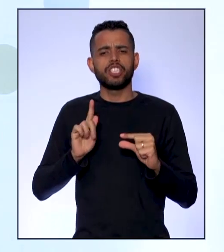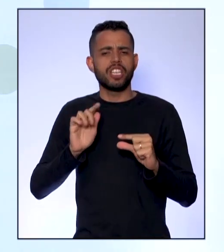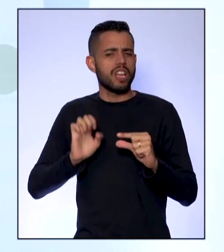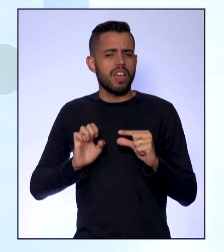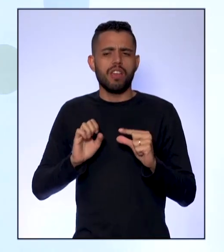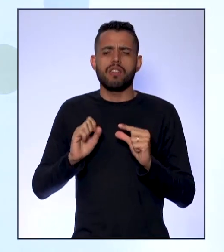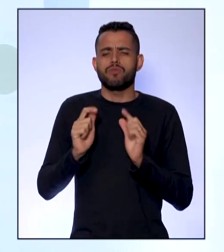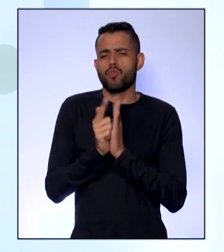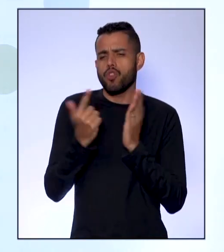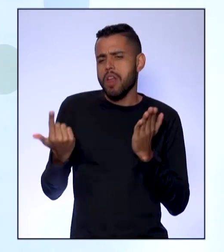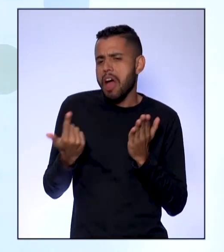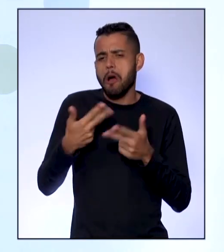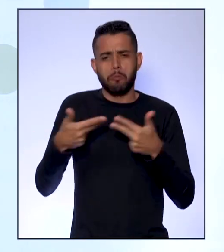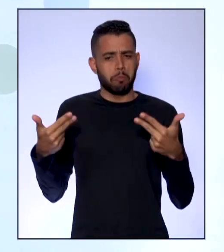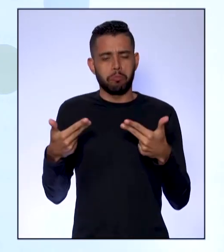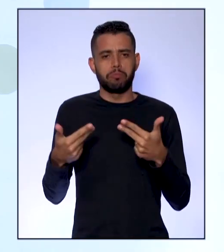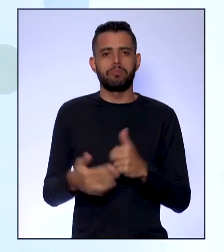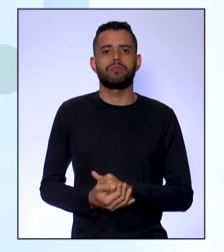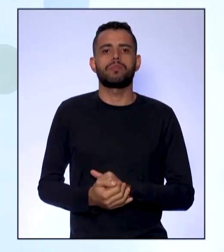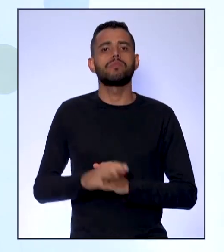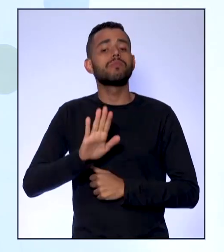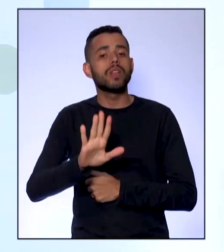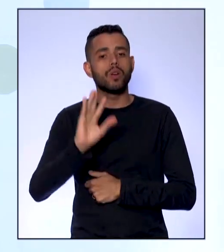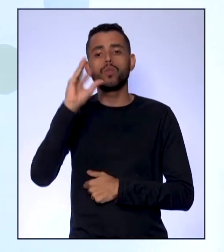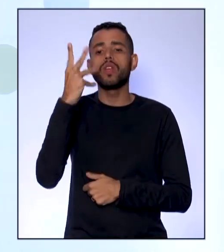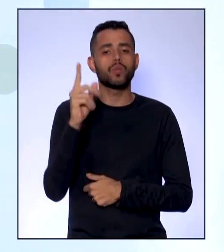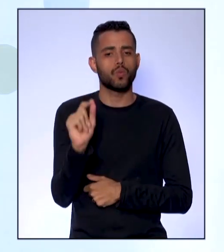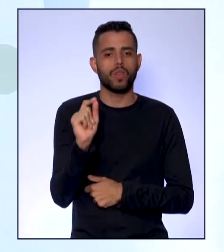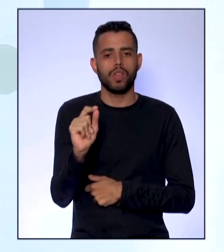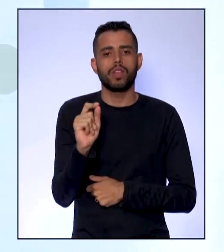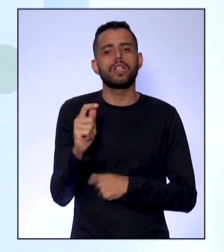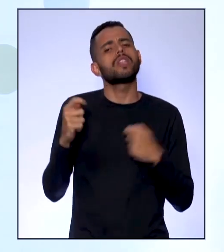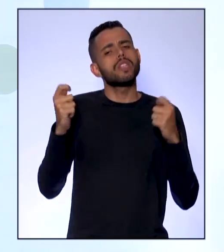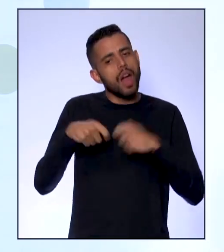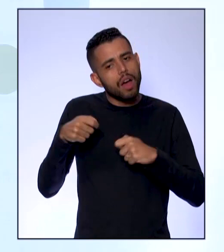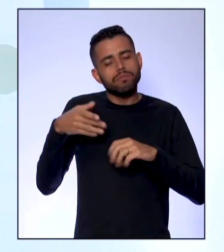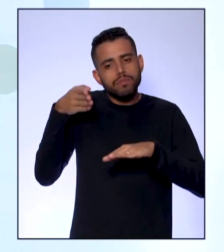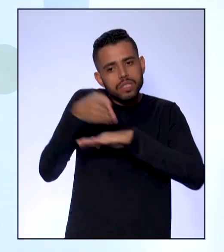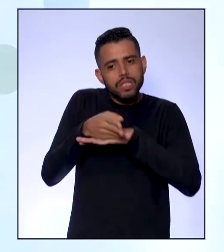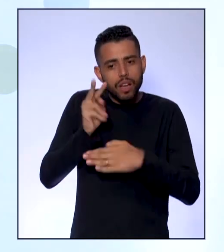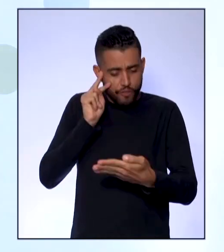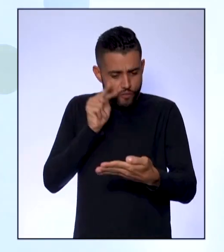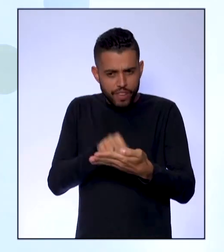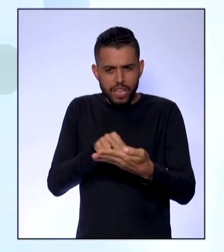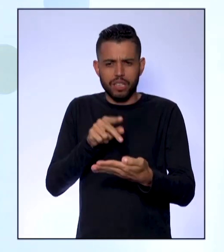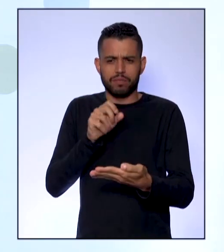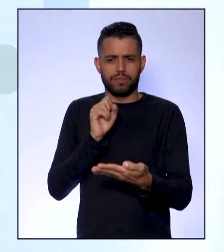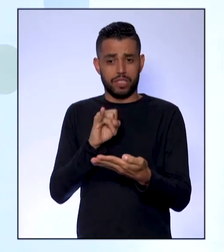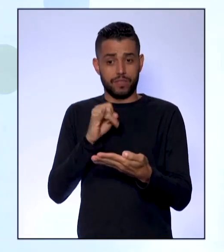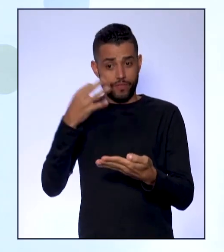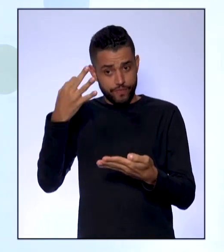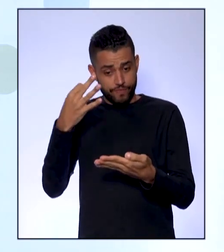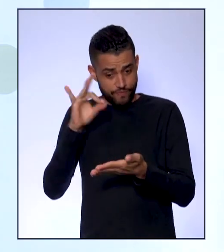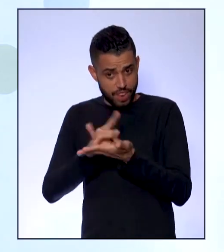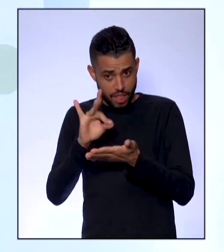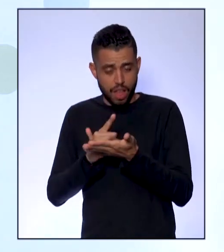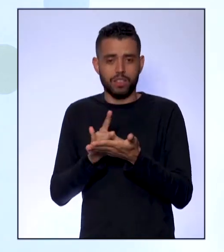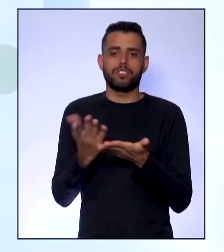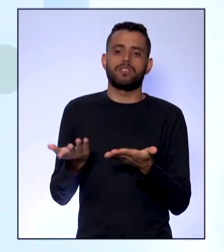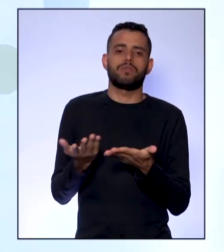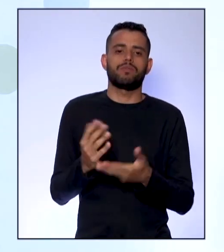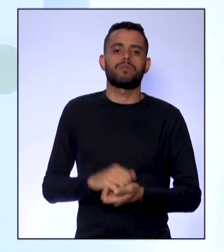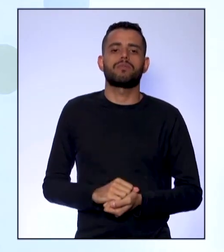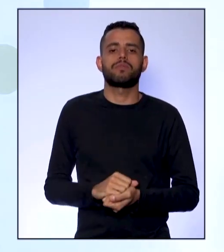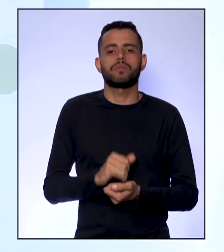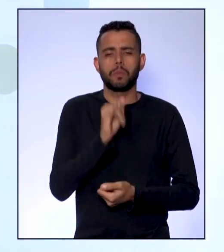e assim vai. E aí, o que acontece? Você tem como ir lá e checar se esse fato é verdadeiro, né? Quando alguém fala